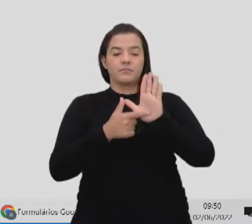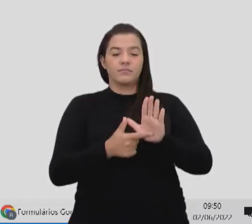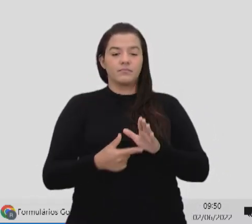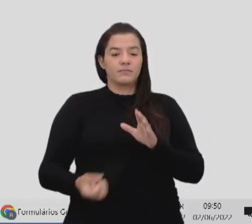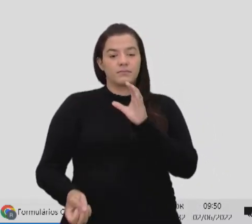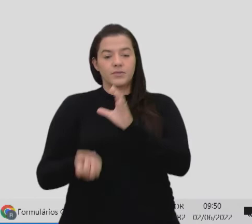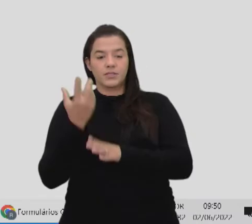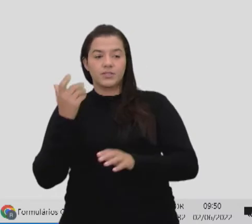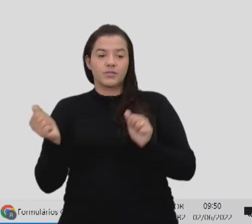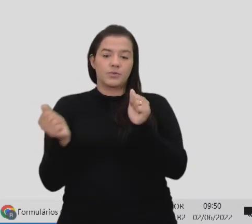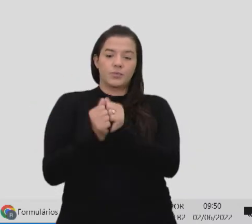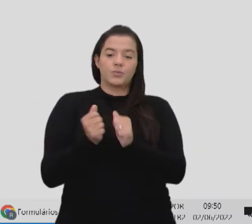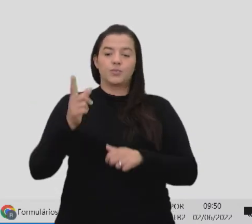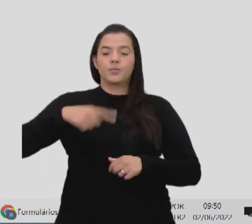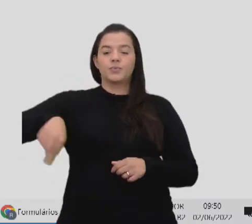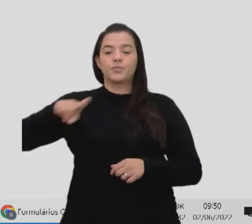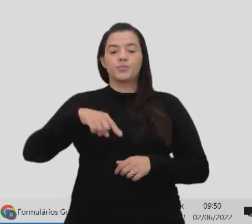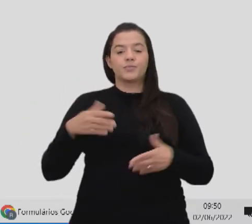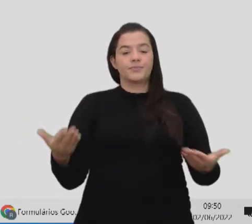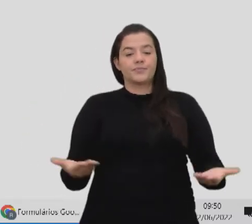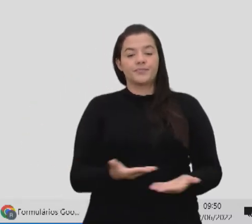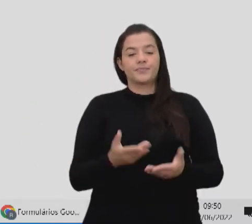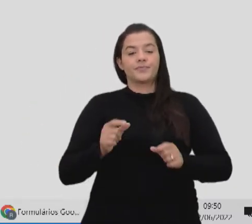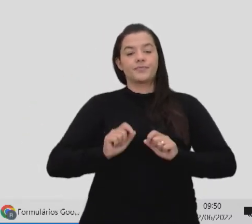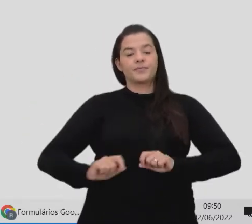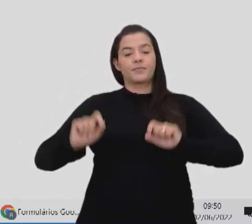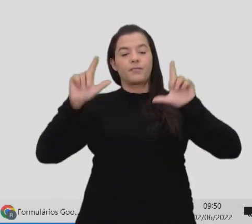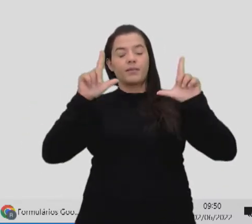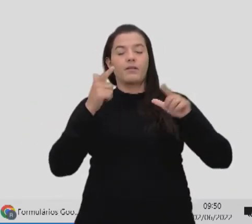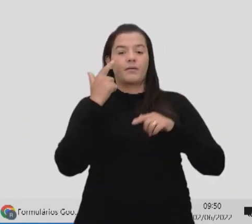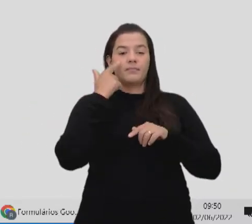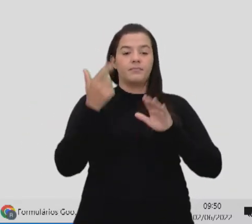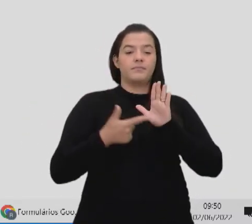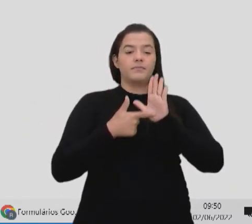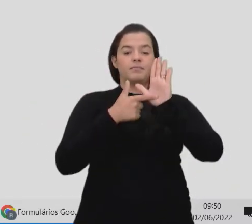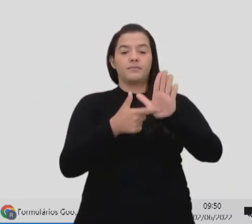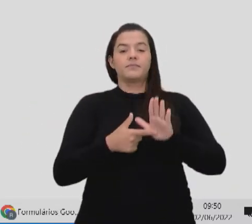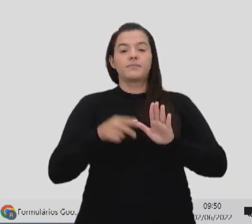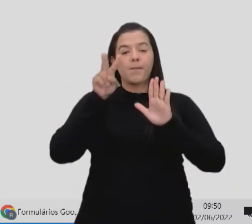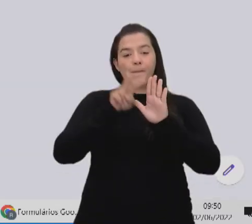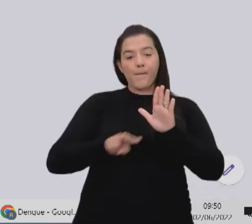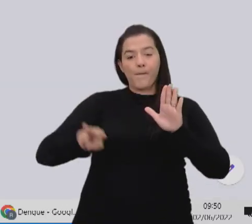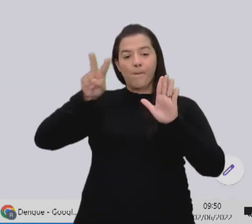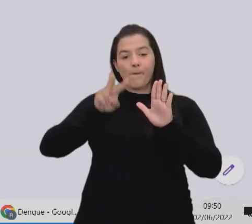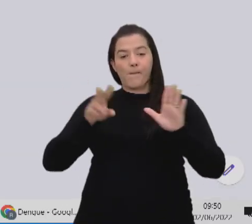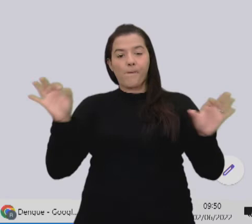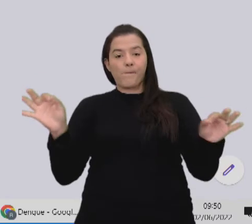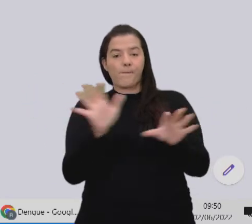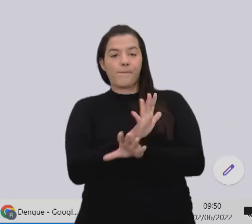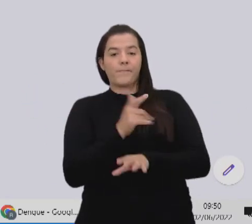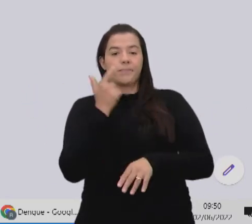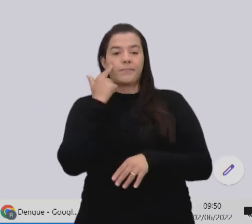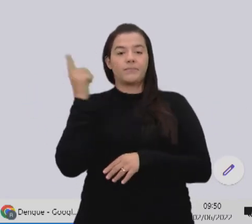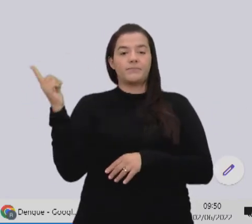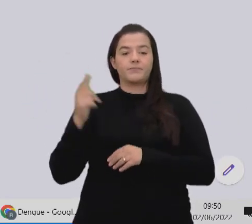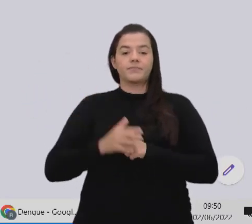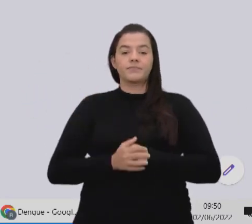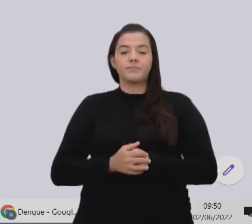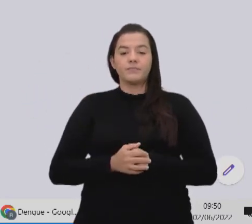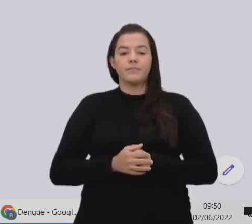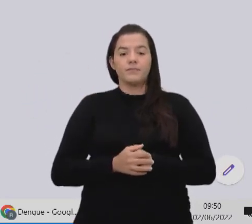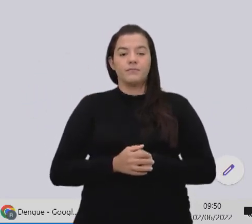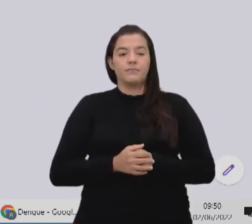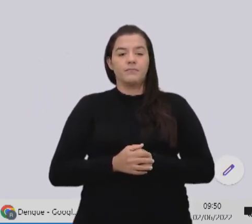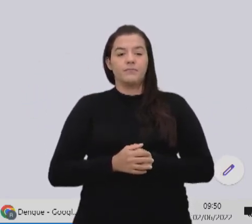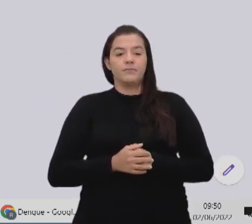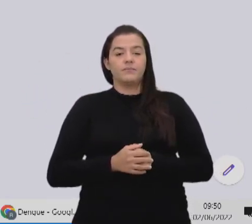com eles. Bacana. Tá bom? A gente pode até criar um agora, mas eu quero mostrar primeiro como que eles visualizam a pesquisa pronta. Então, aqui tem a pesquisa pronta, ó.